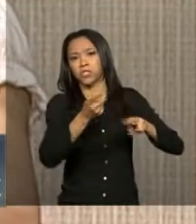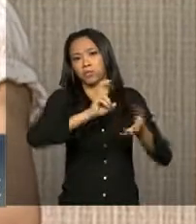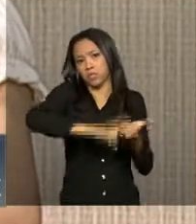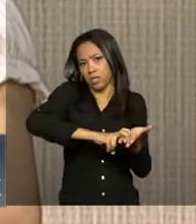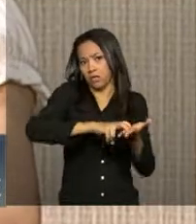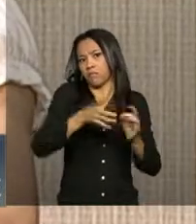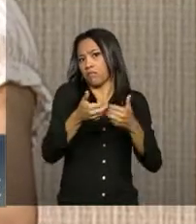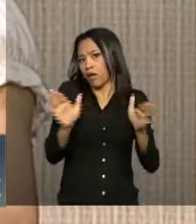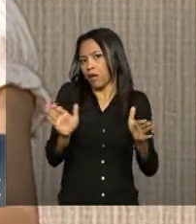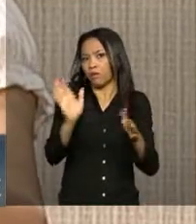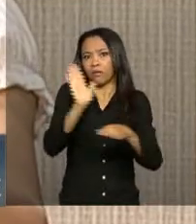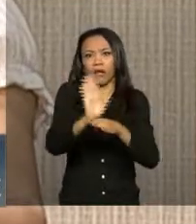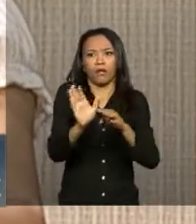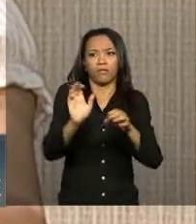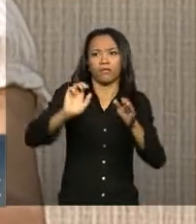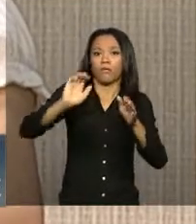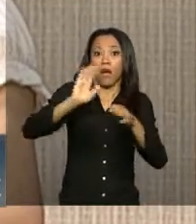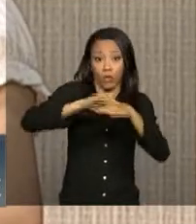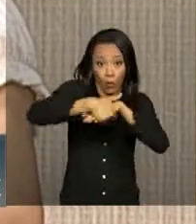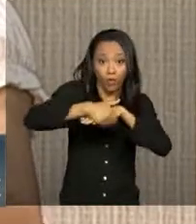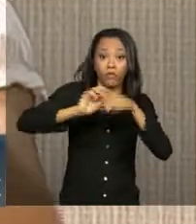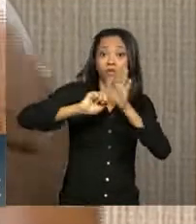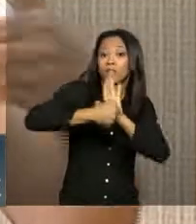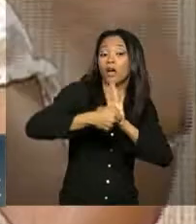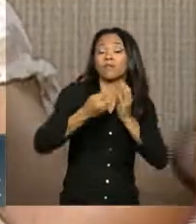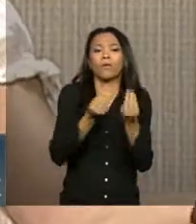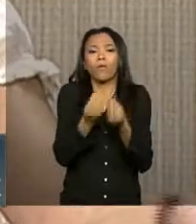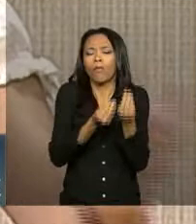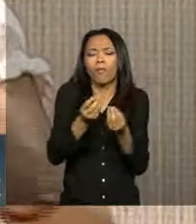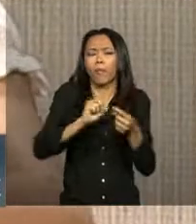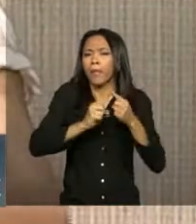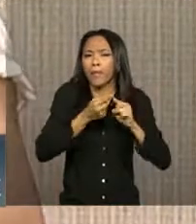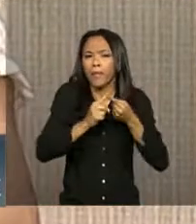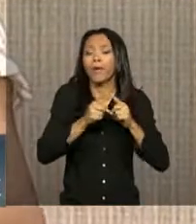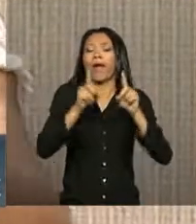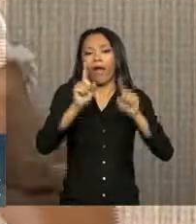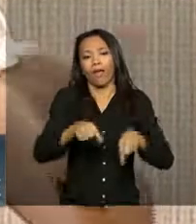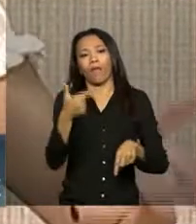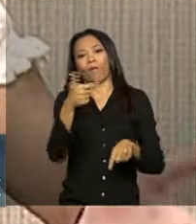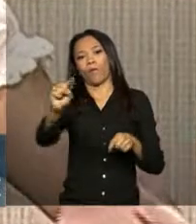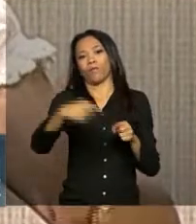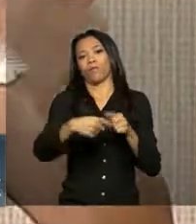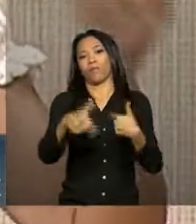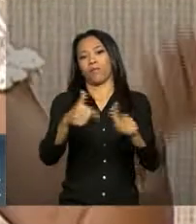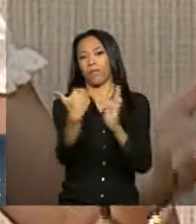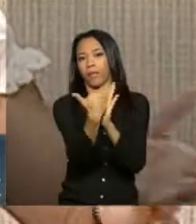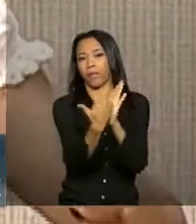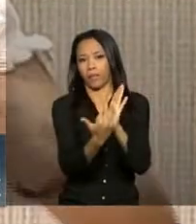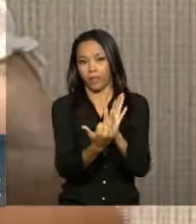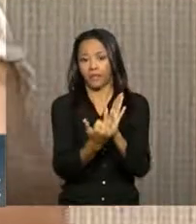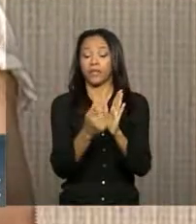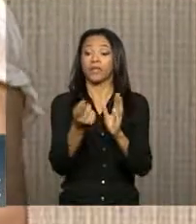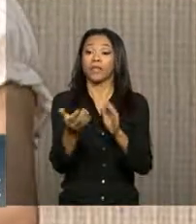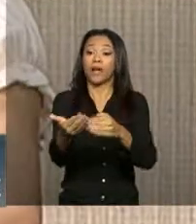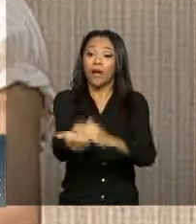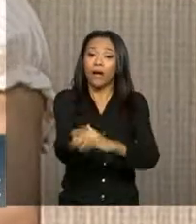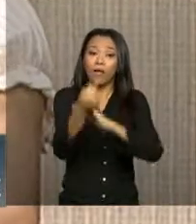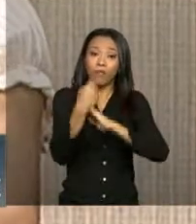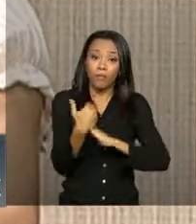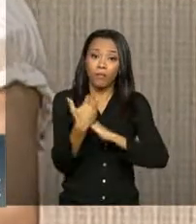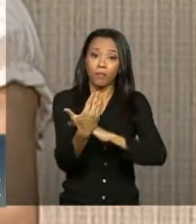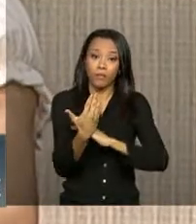fechado então é uma articulação grande conselho nacional de educação que conta também com outras secretarias e ministérios que